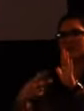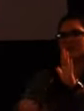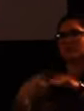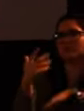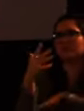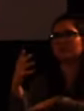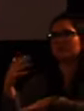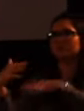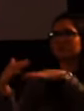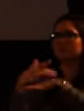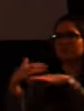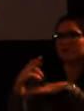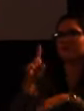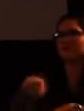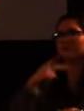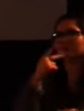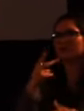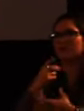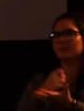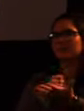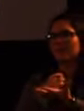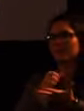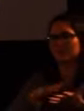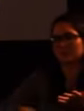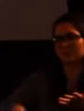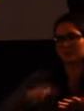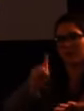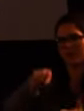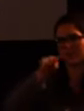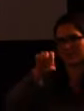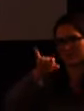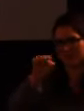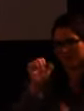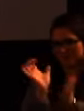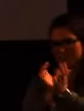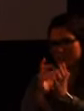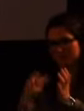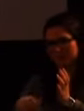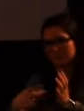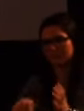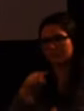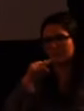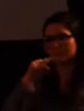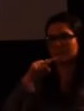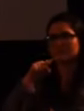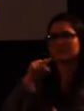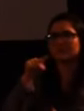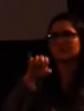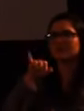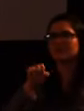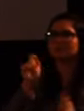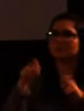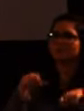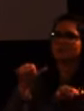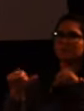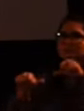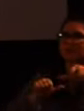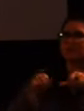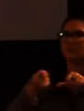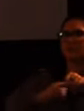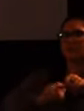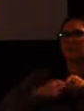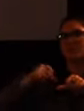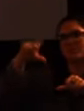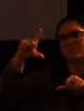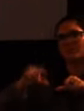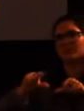fundiária. Nós estamos falando basicamente aí dos territórios de ZEIS. Esses parâmetros podem ser flexibilizados para adequar